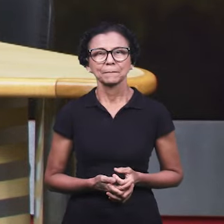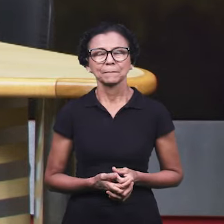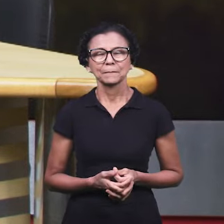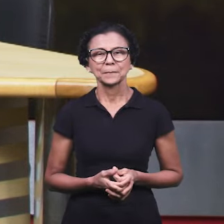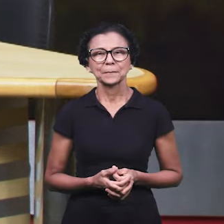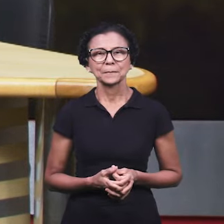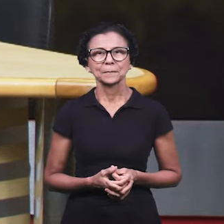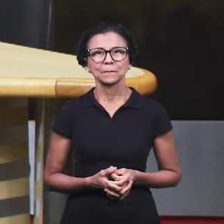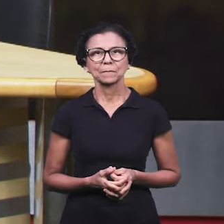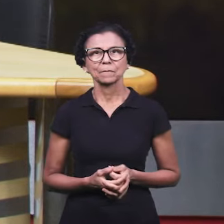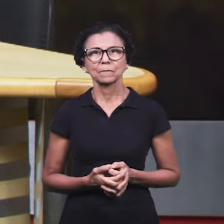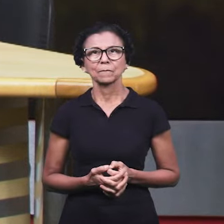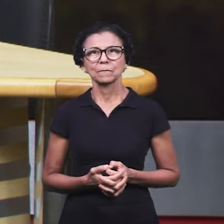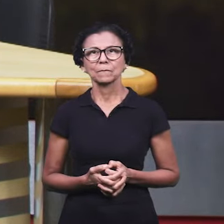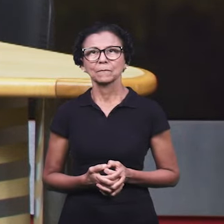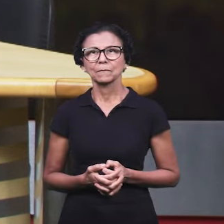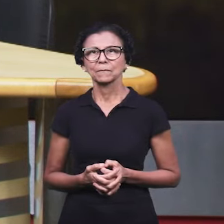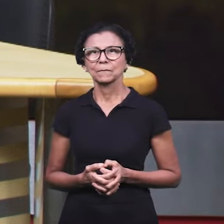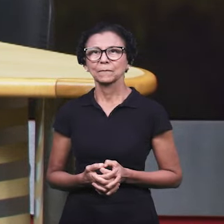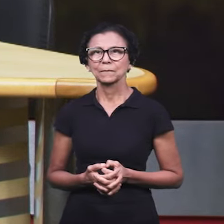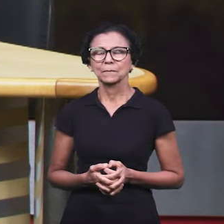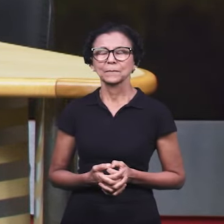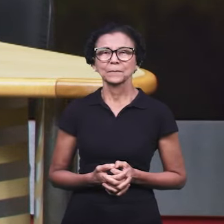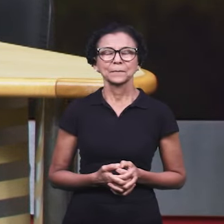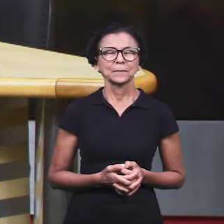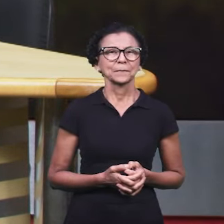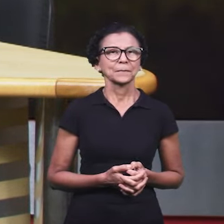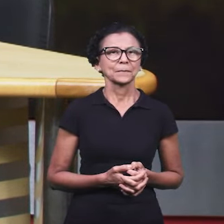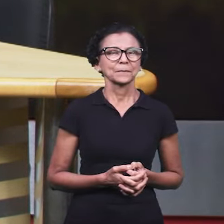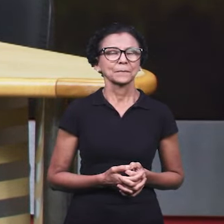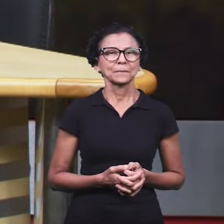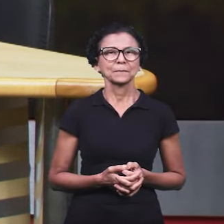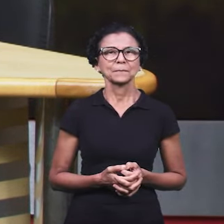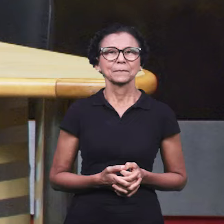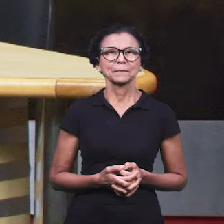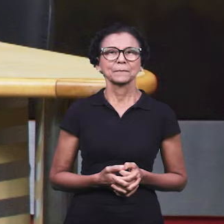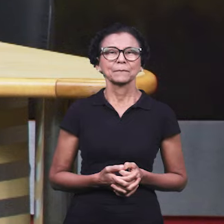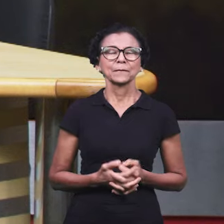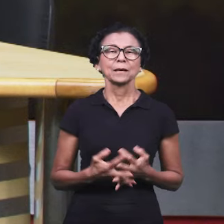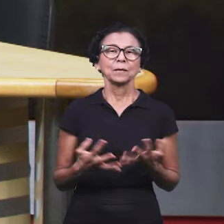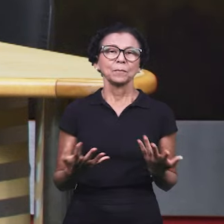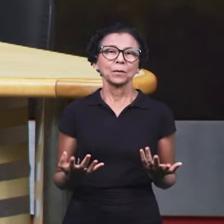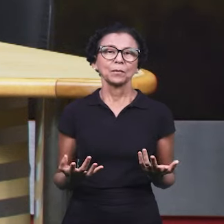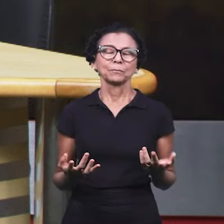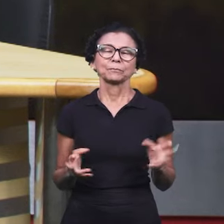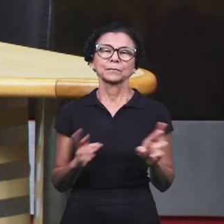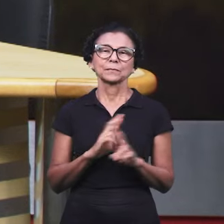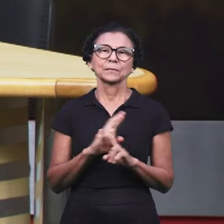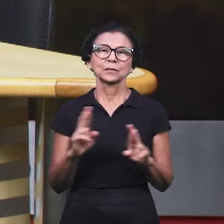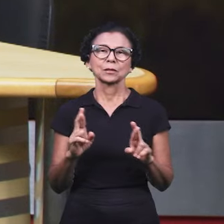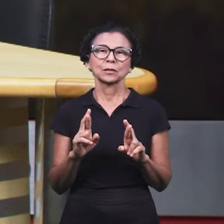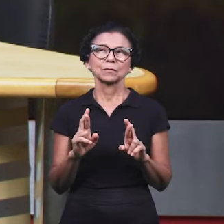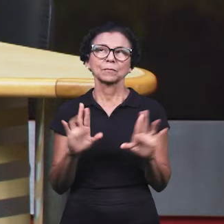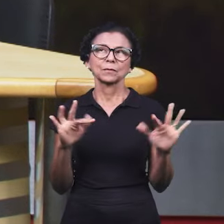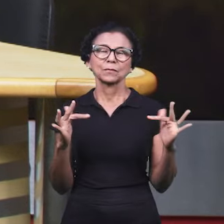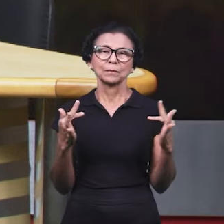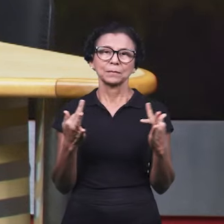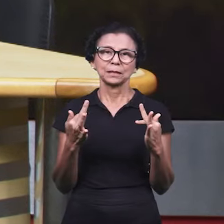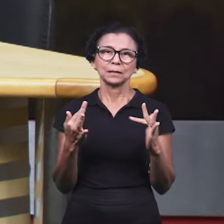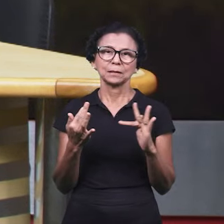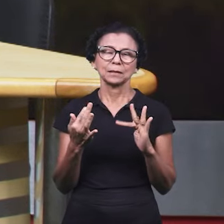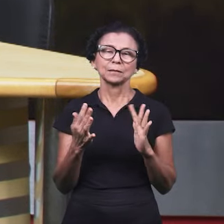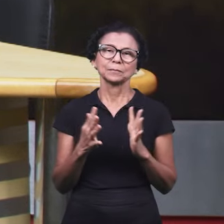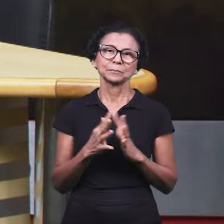aqui com vocês so o ponto de vista da família como marco estabelecido por Deus nos